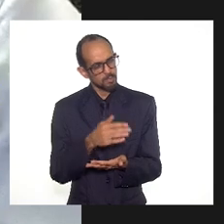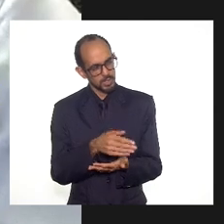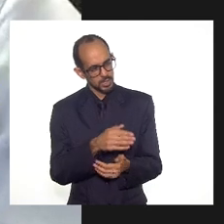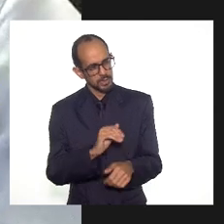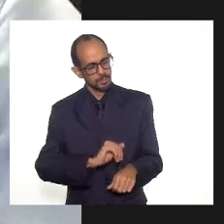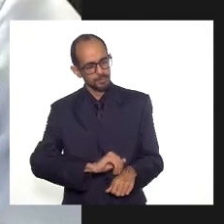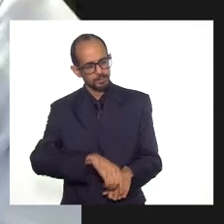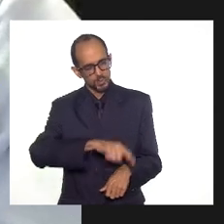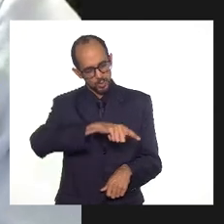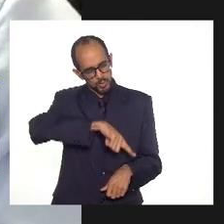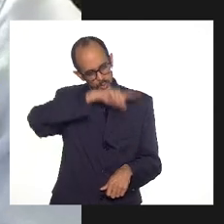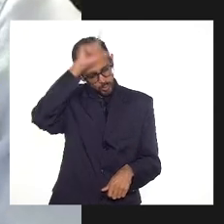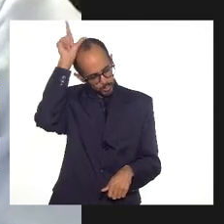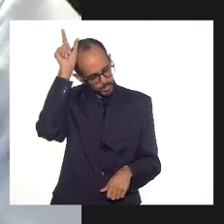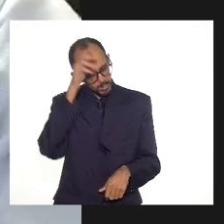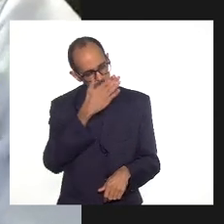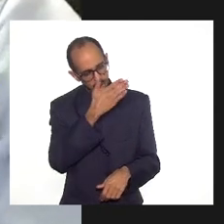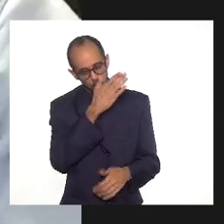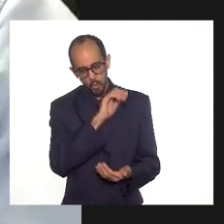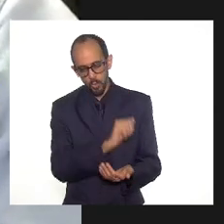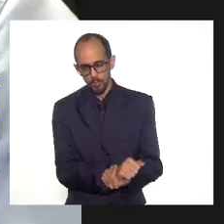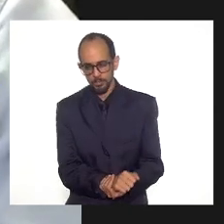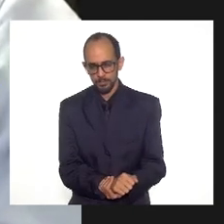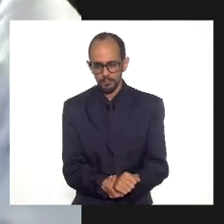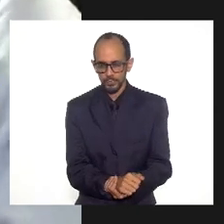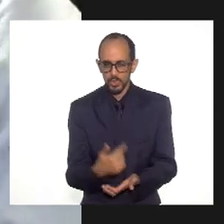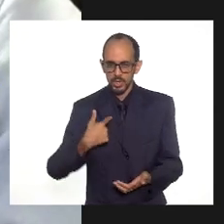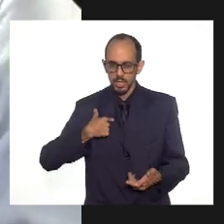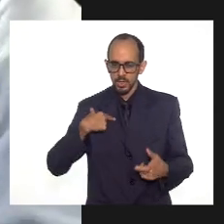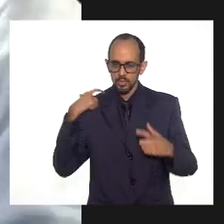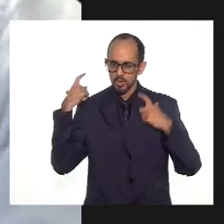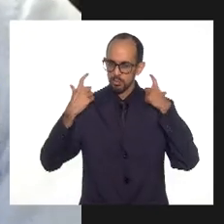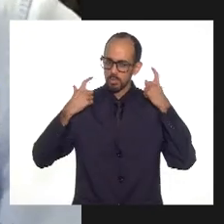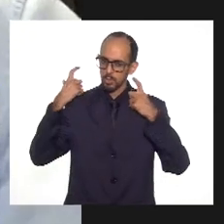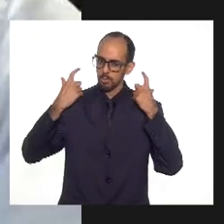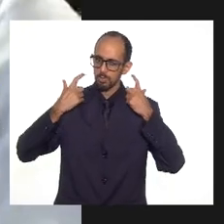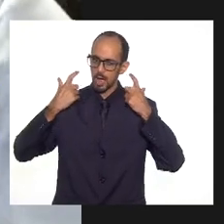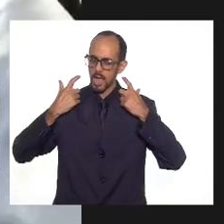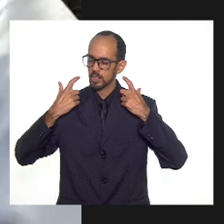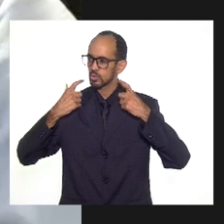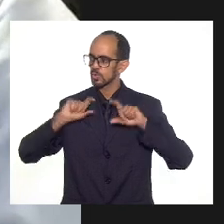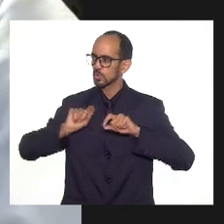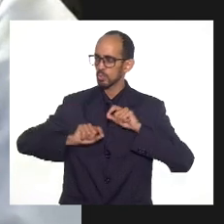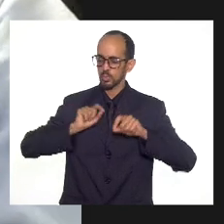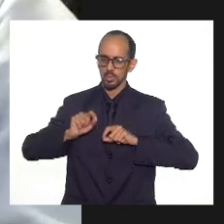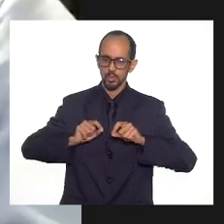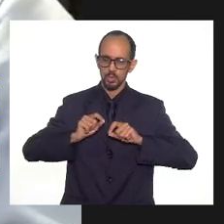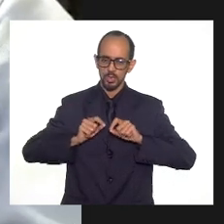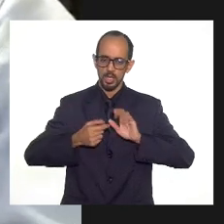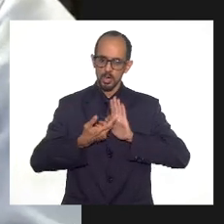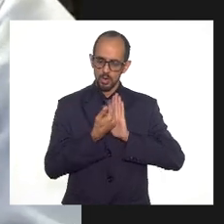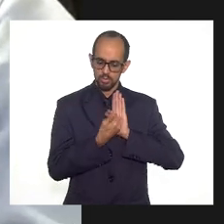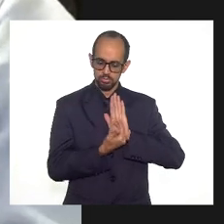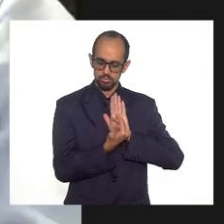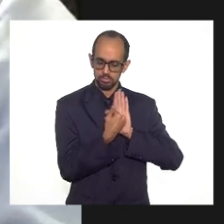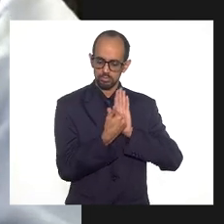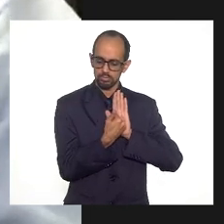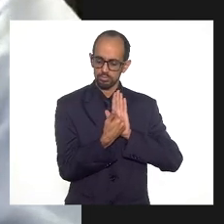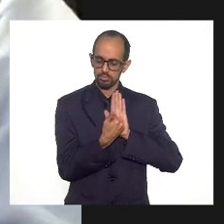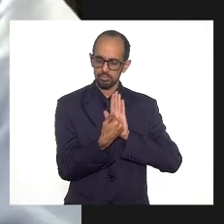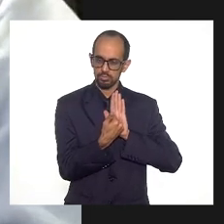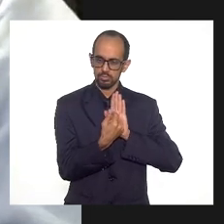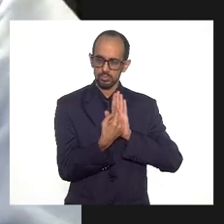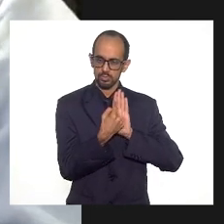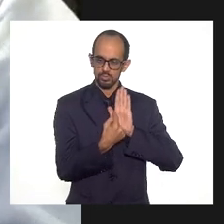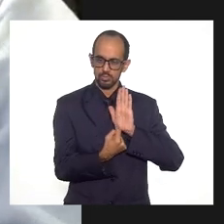Paulo. Me preocupa muito a questão de, na demarcação demonstrada, segundo estudos